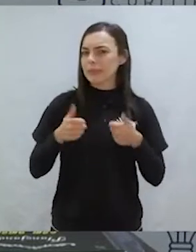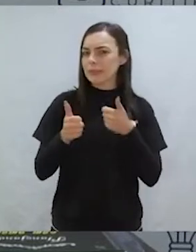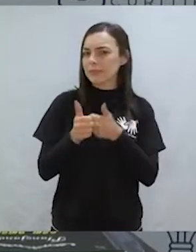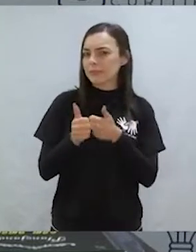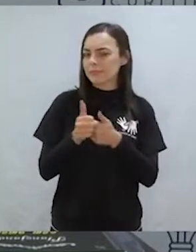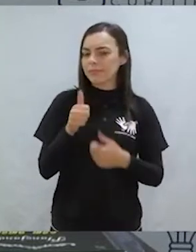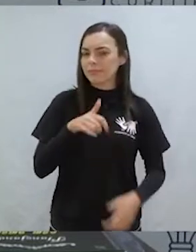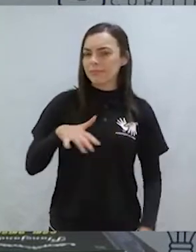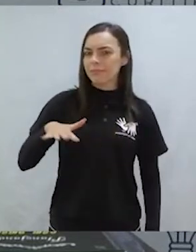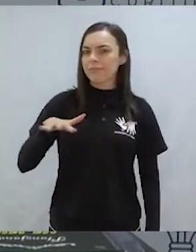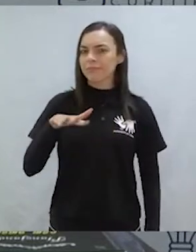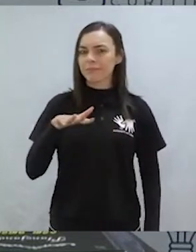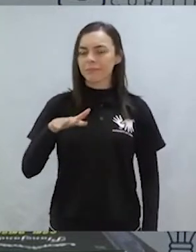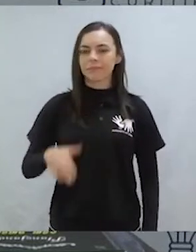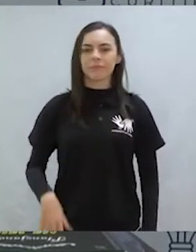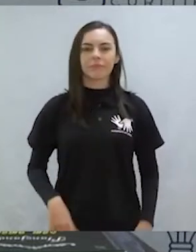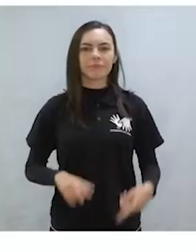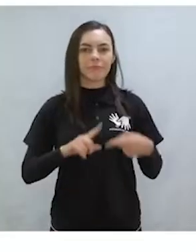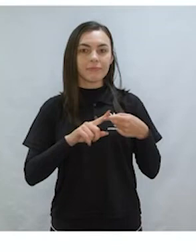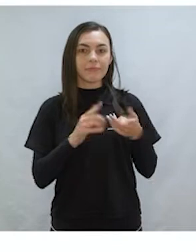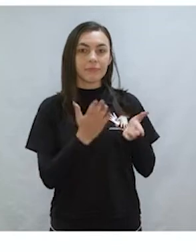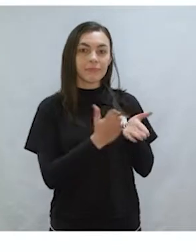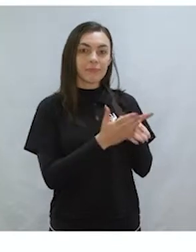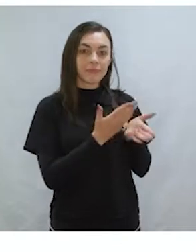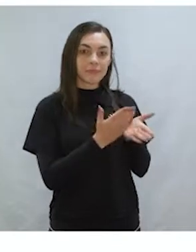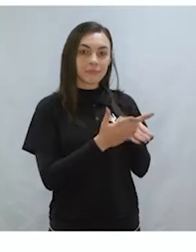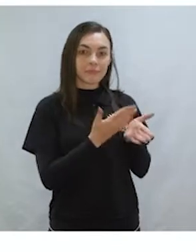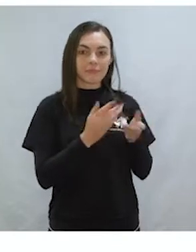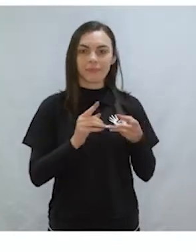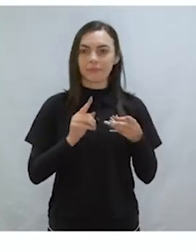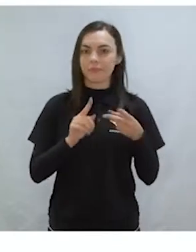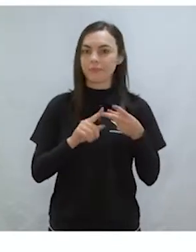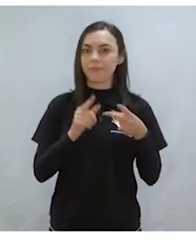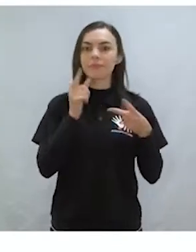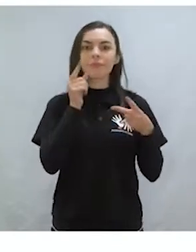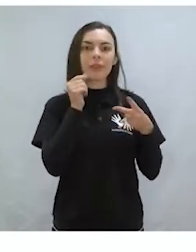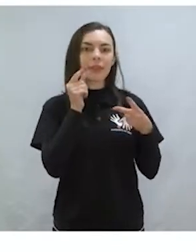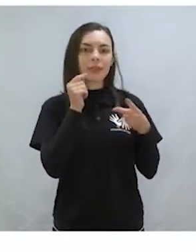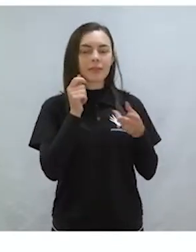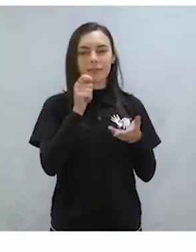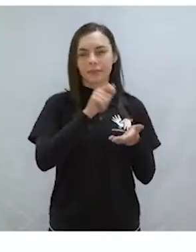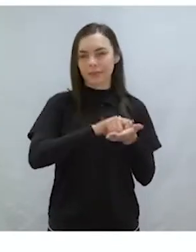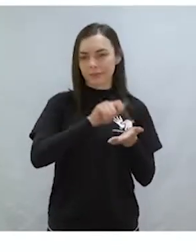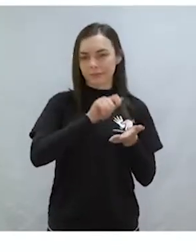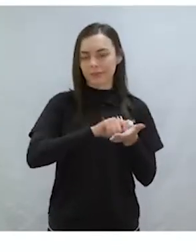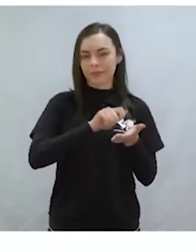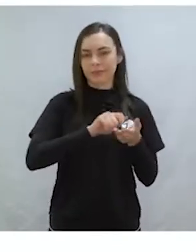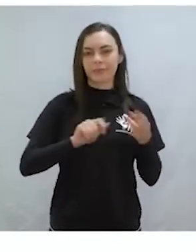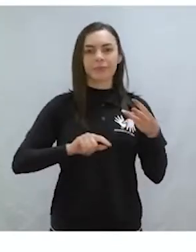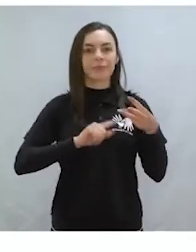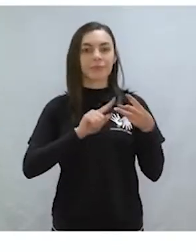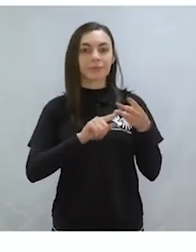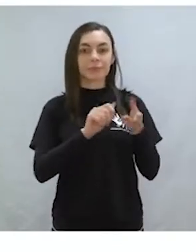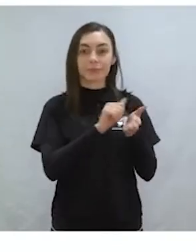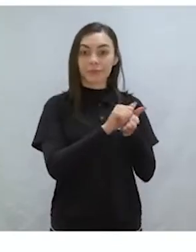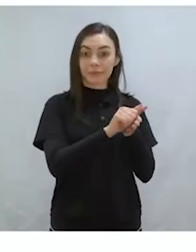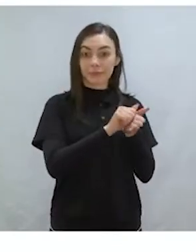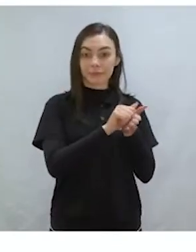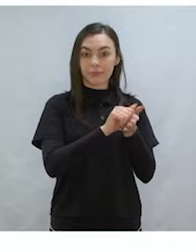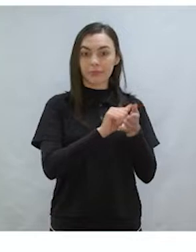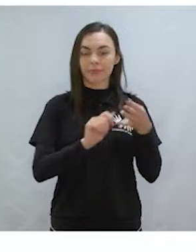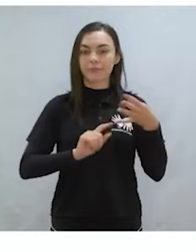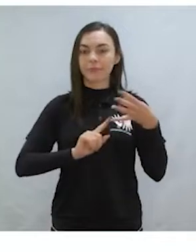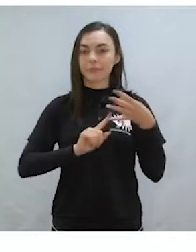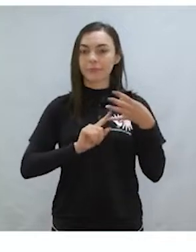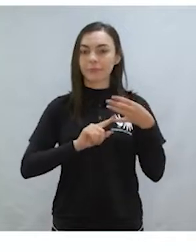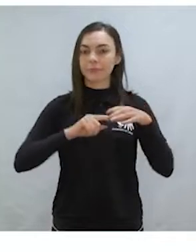ter bem pertinho de você. O caderno, o lápis de escrever, a